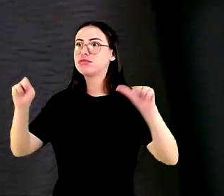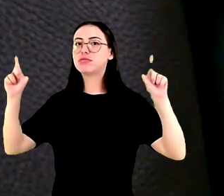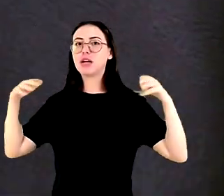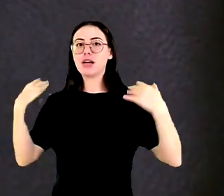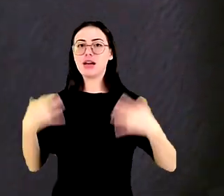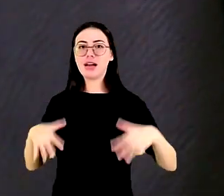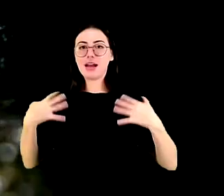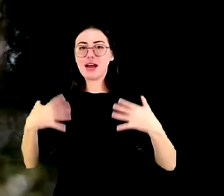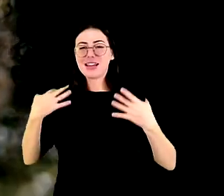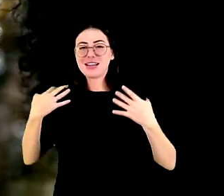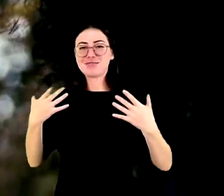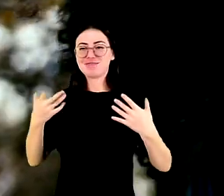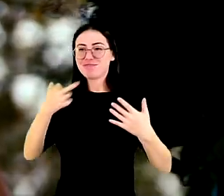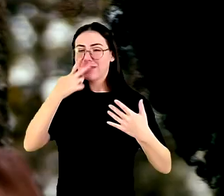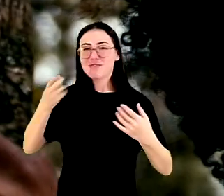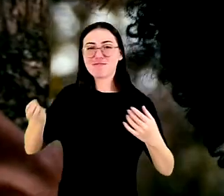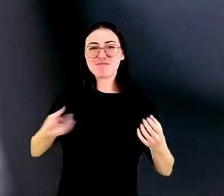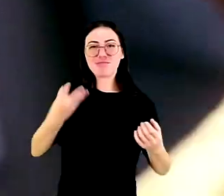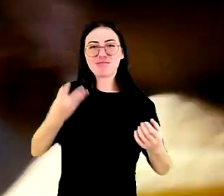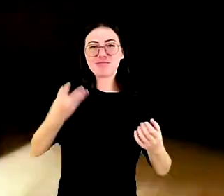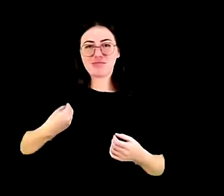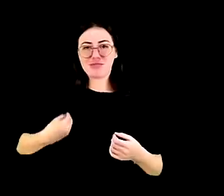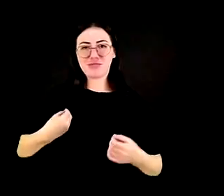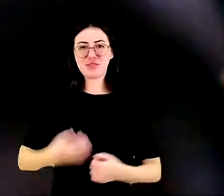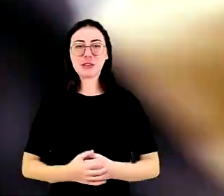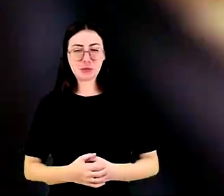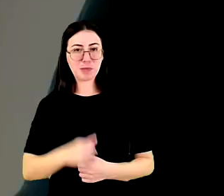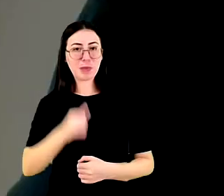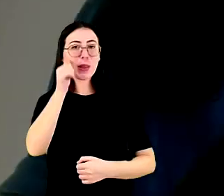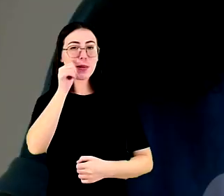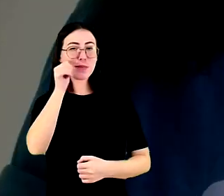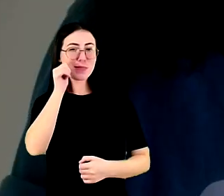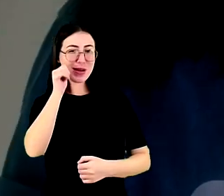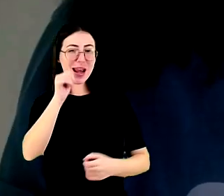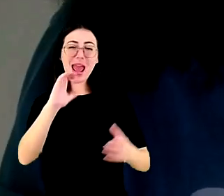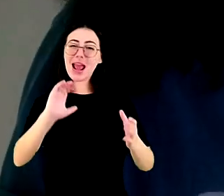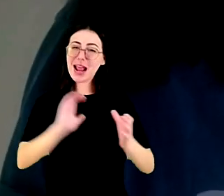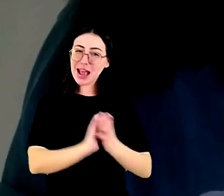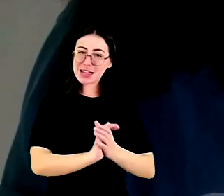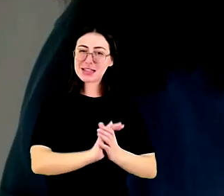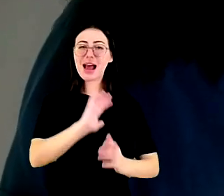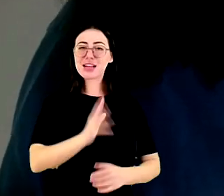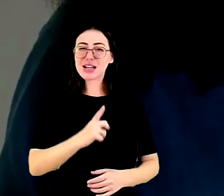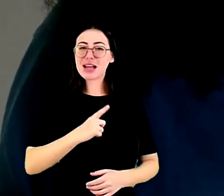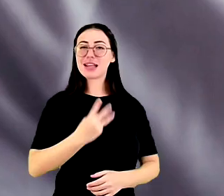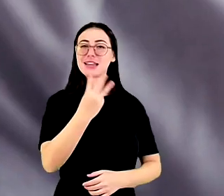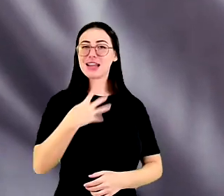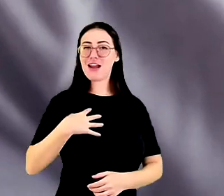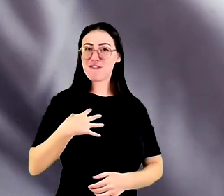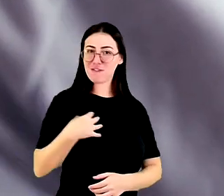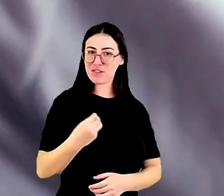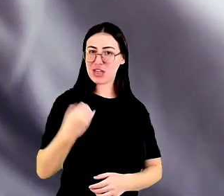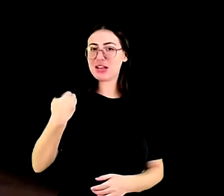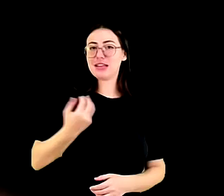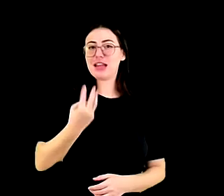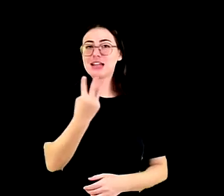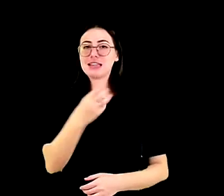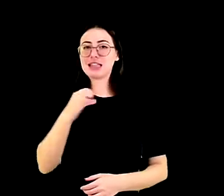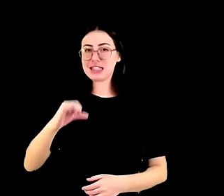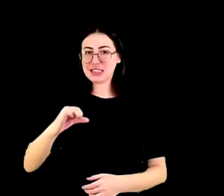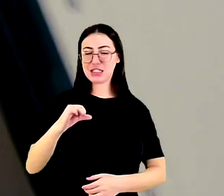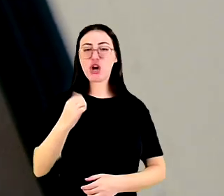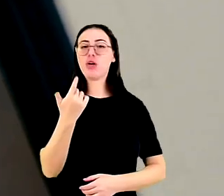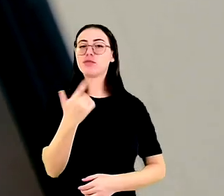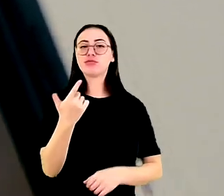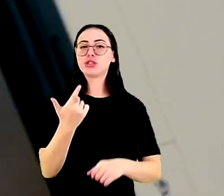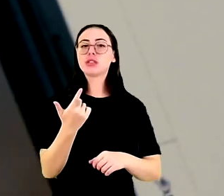Eu, Patrícia, mulher casada, mãe de 3 filhos, 39 anos, profissão